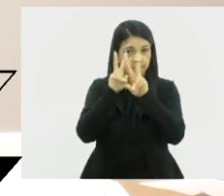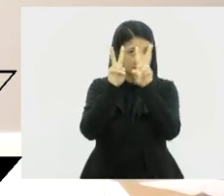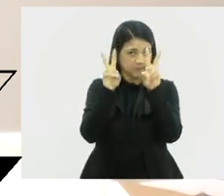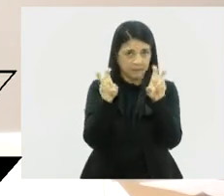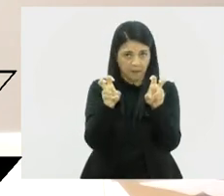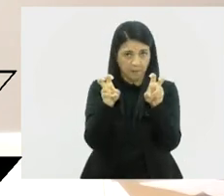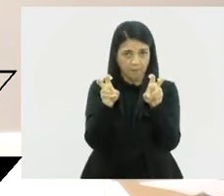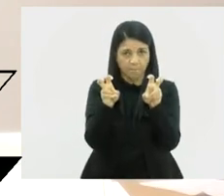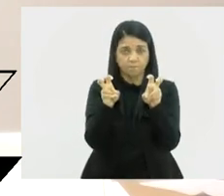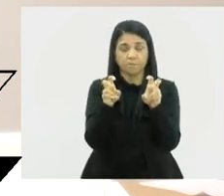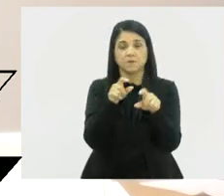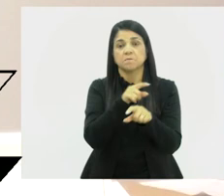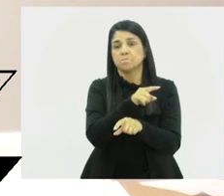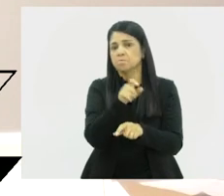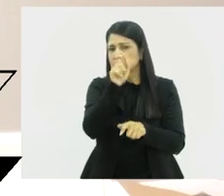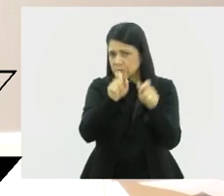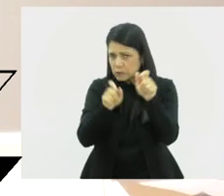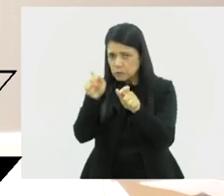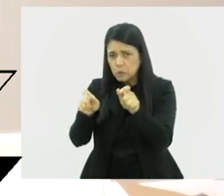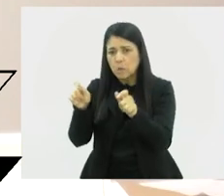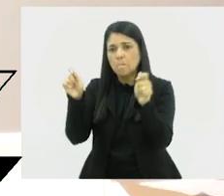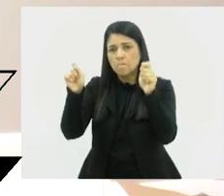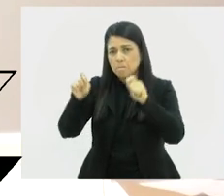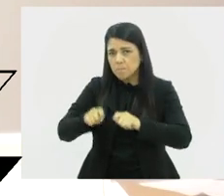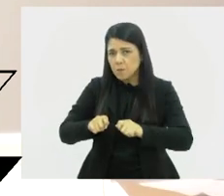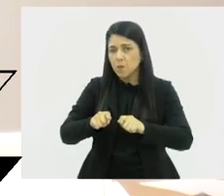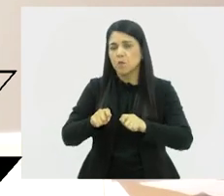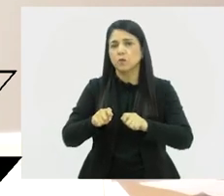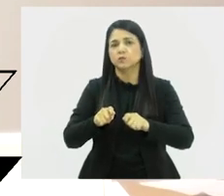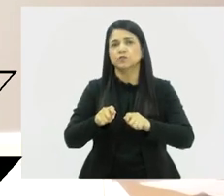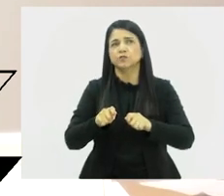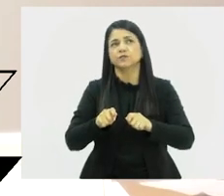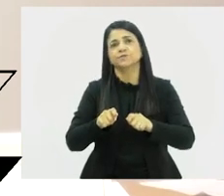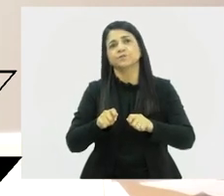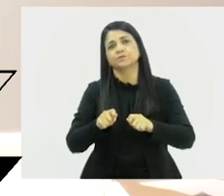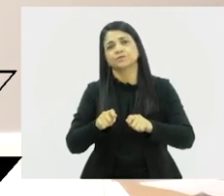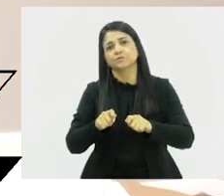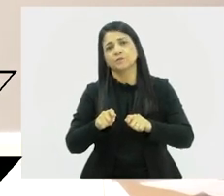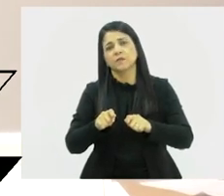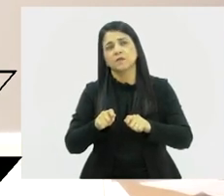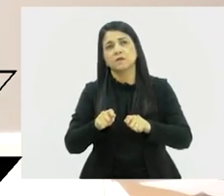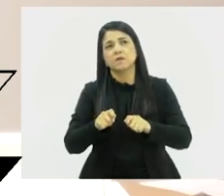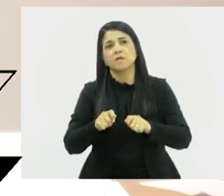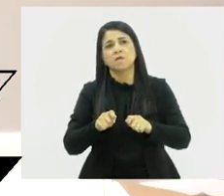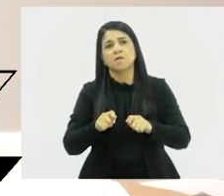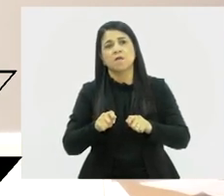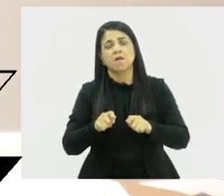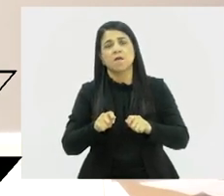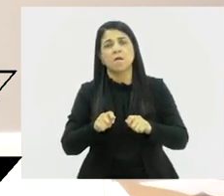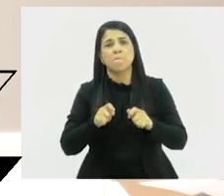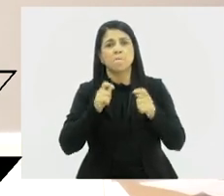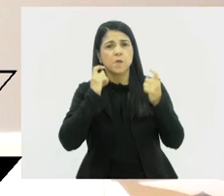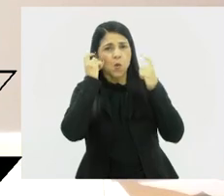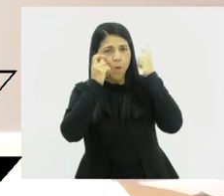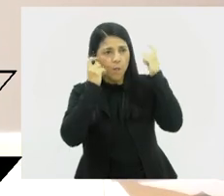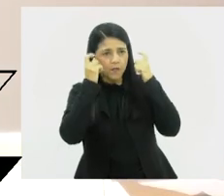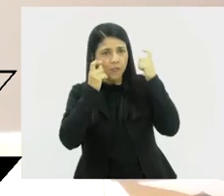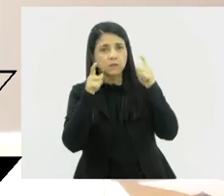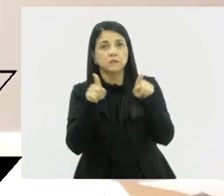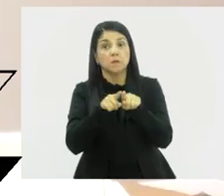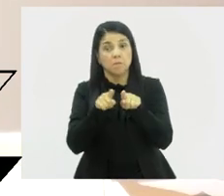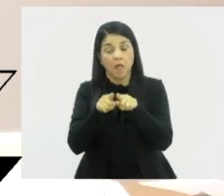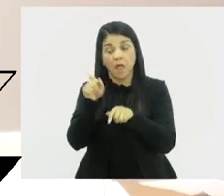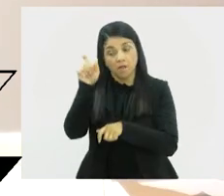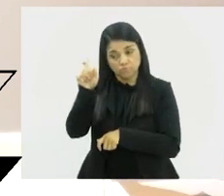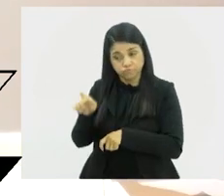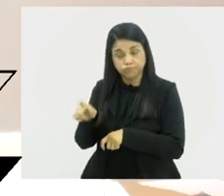único, as pessoas podem... tem também a questão que algumas pessoas estão preocupadas, a questão da morte do Joca, naquela questão